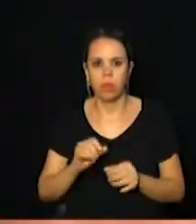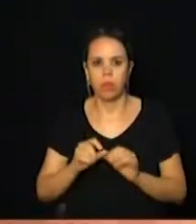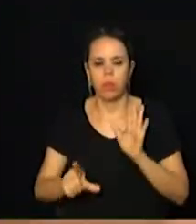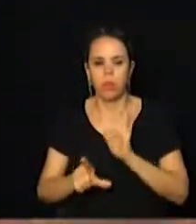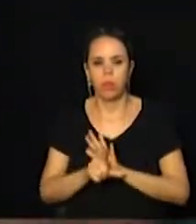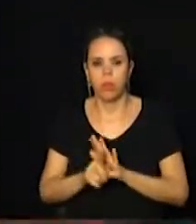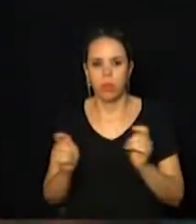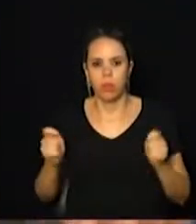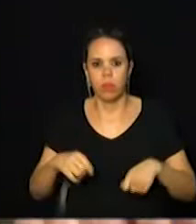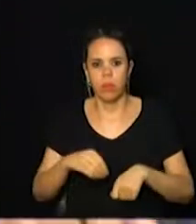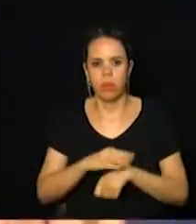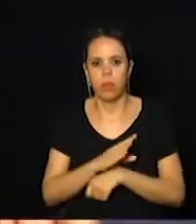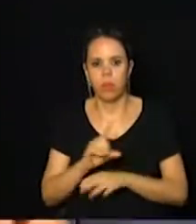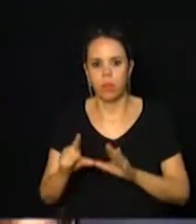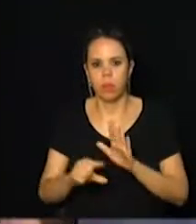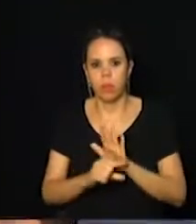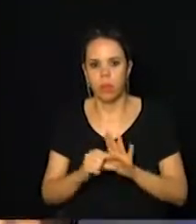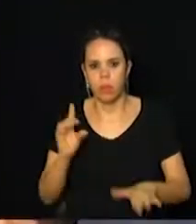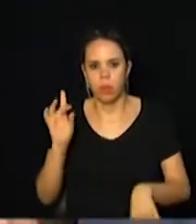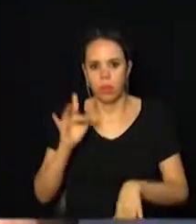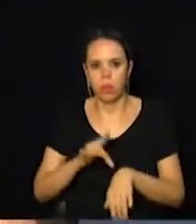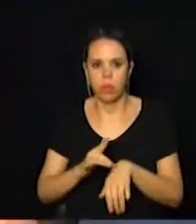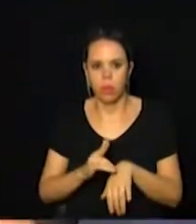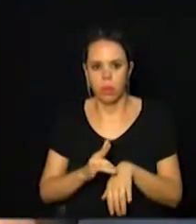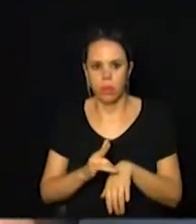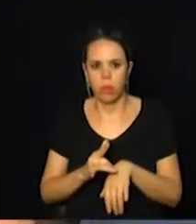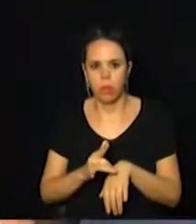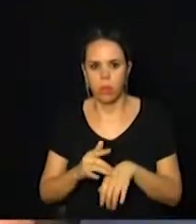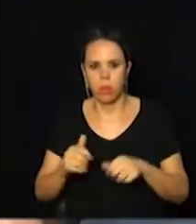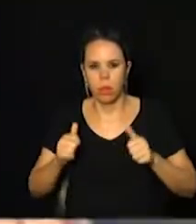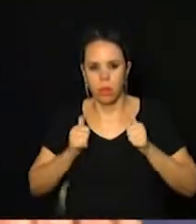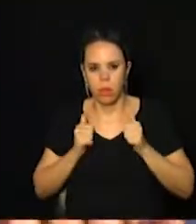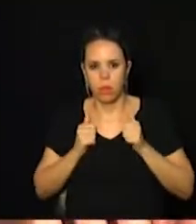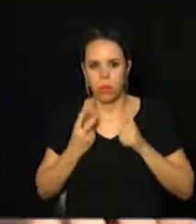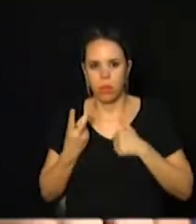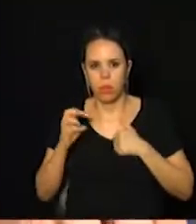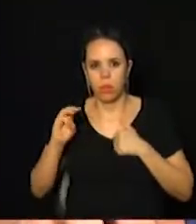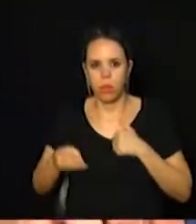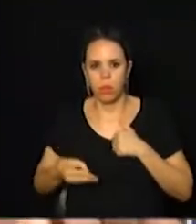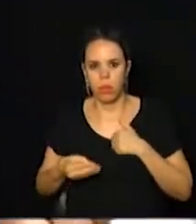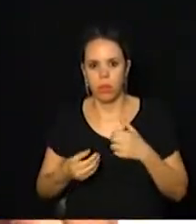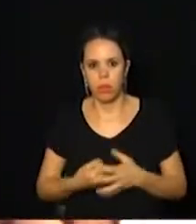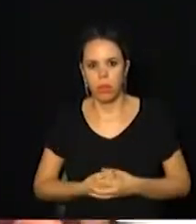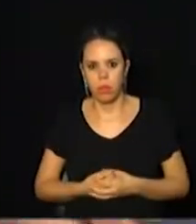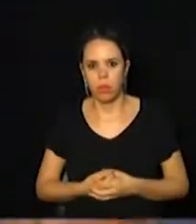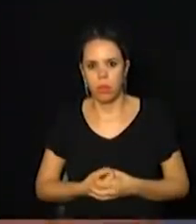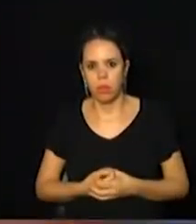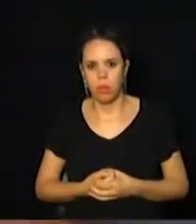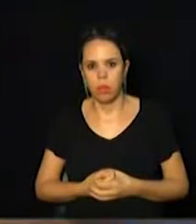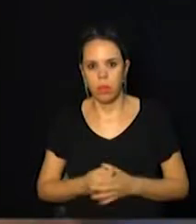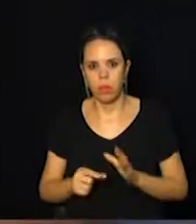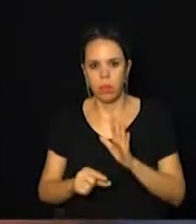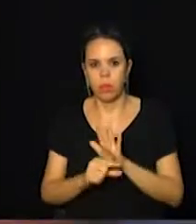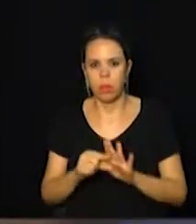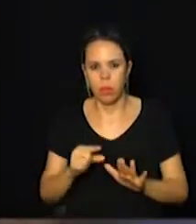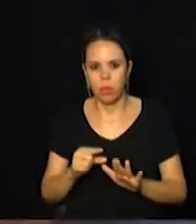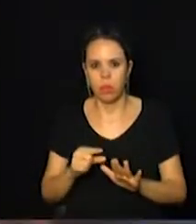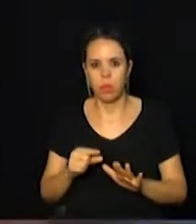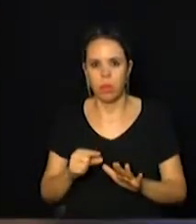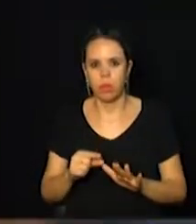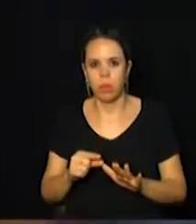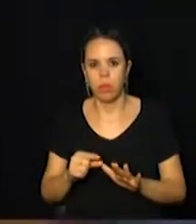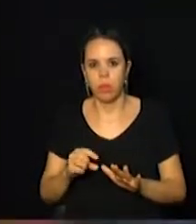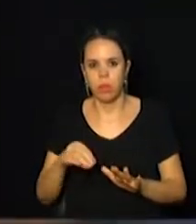lei ou se apresentou uma Emenda absurda e empregadores milhões a mãe meda na medida